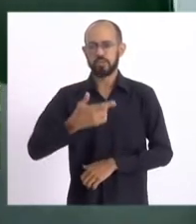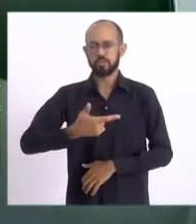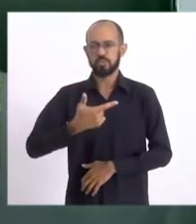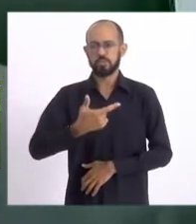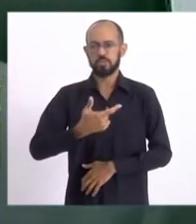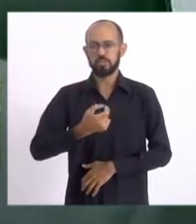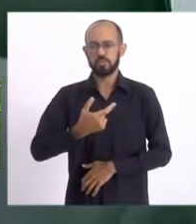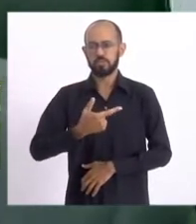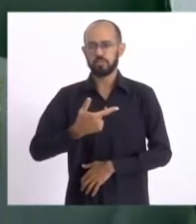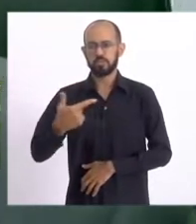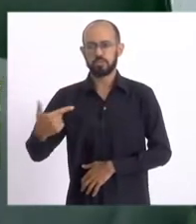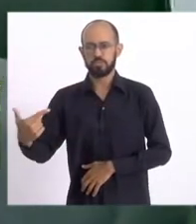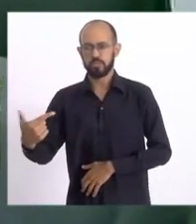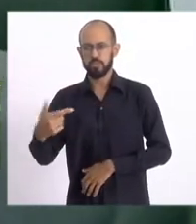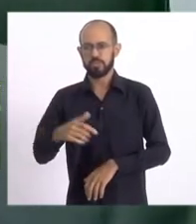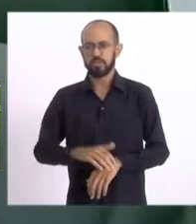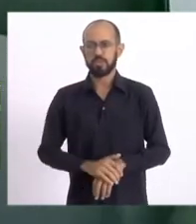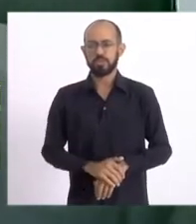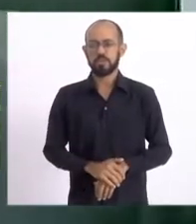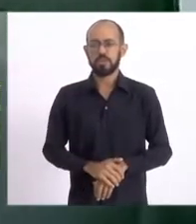porém, queria